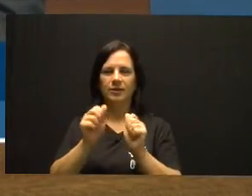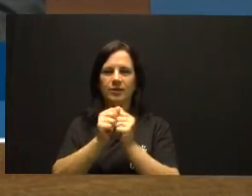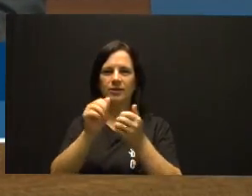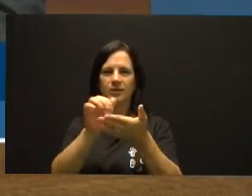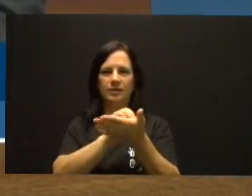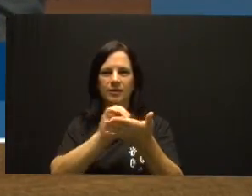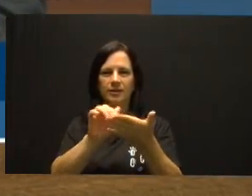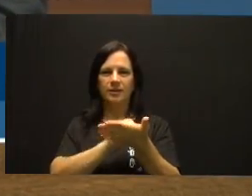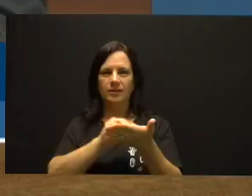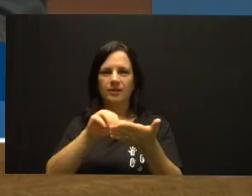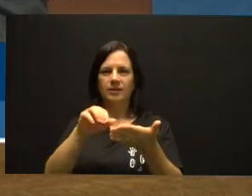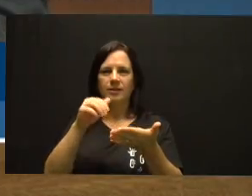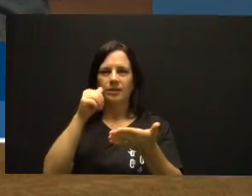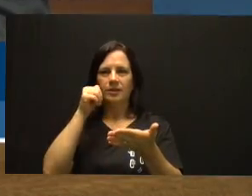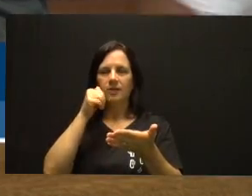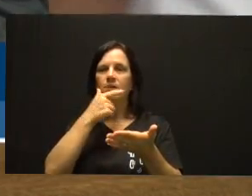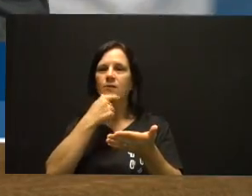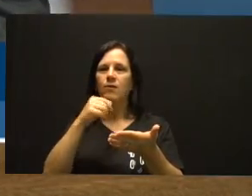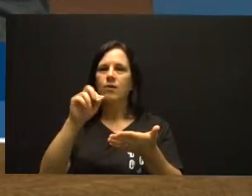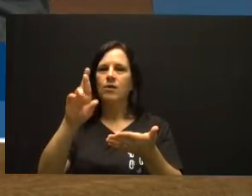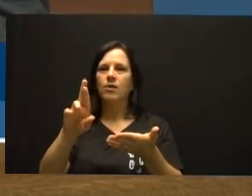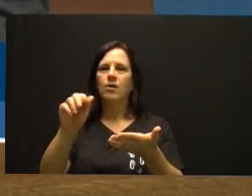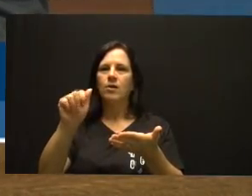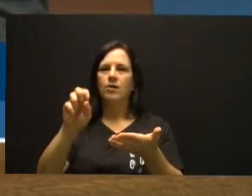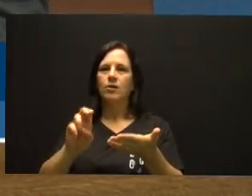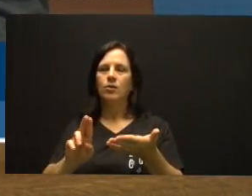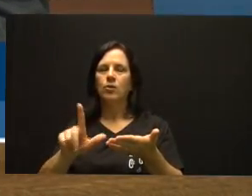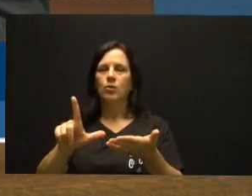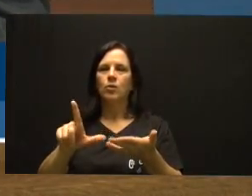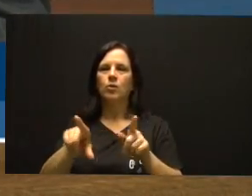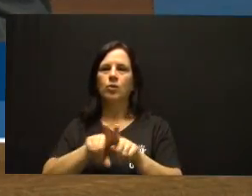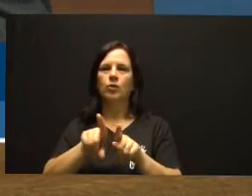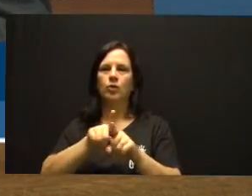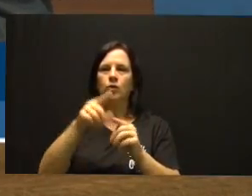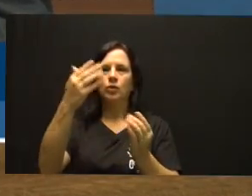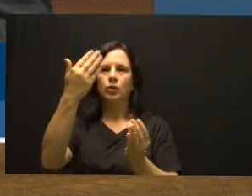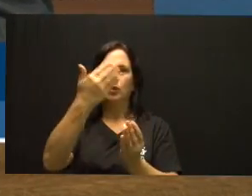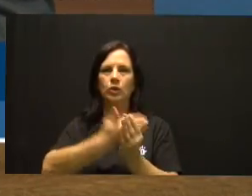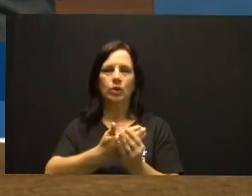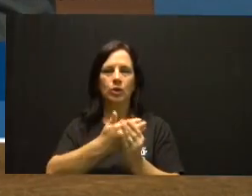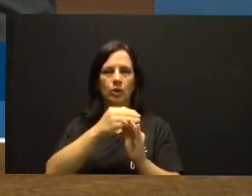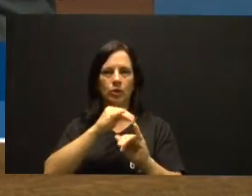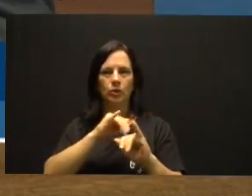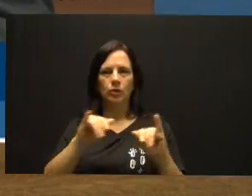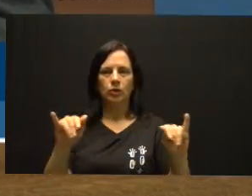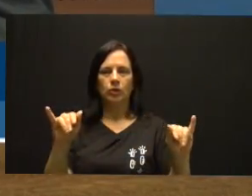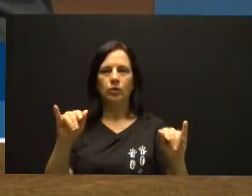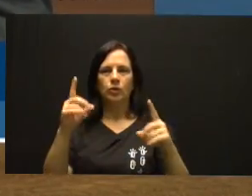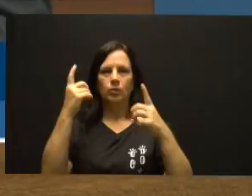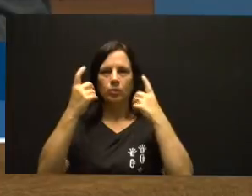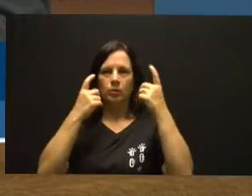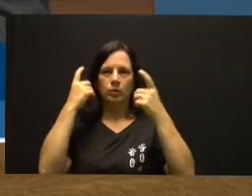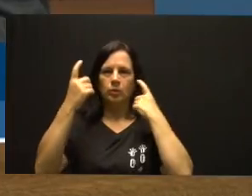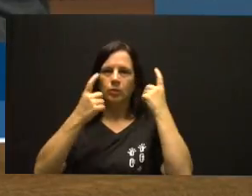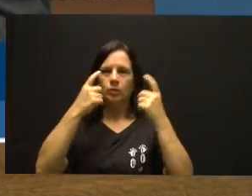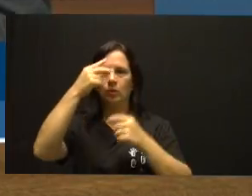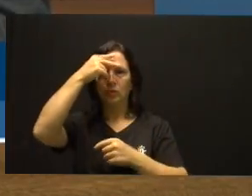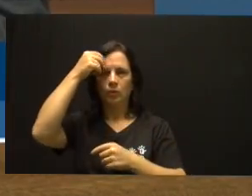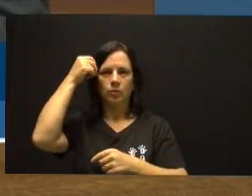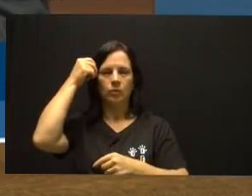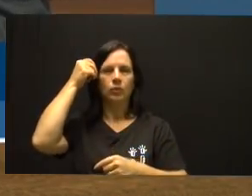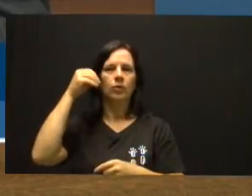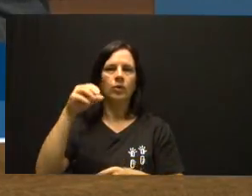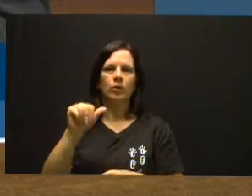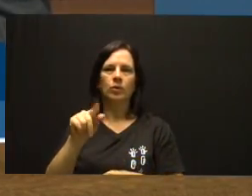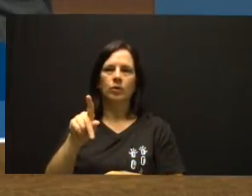Educação, senhor Raul Cristiano, e o responsável pela pasta que informou sobre a preocupação do senhor prefeito Ademário